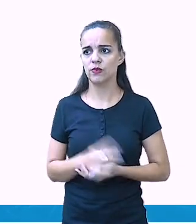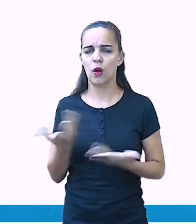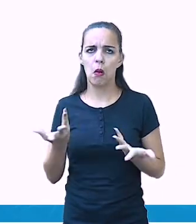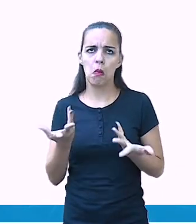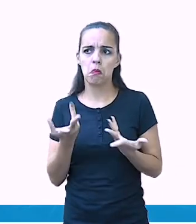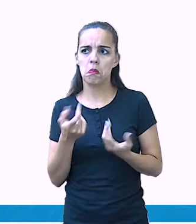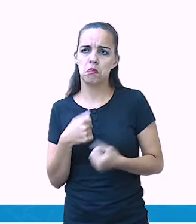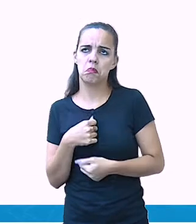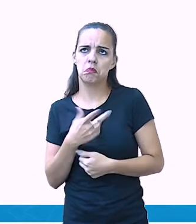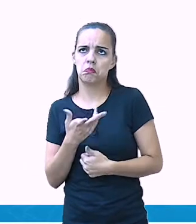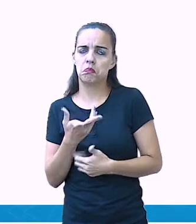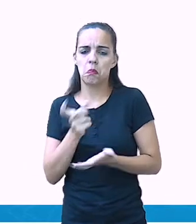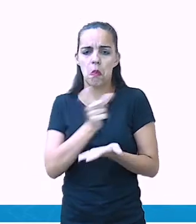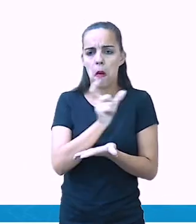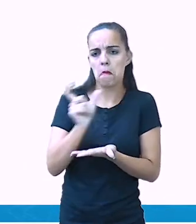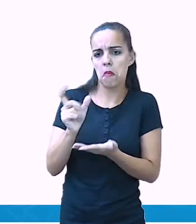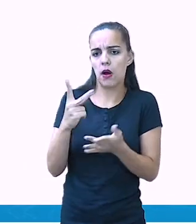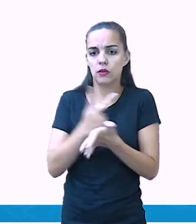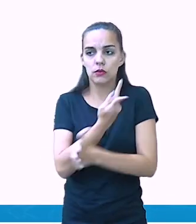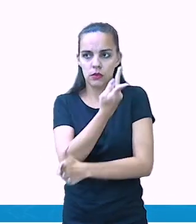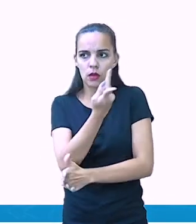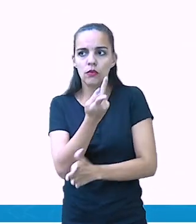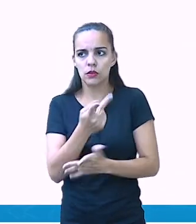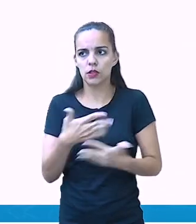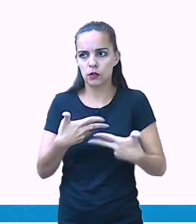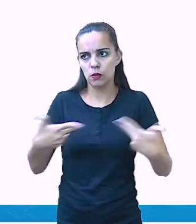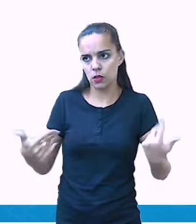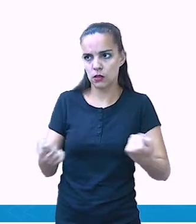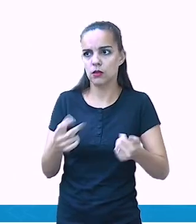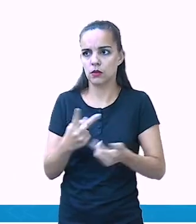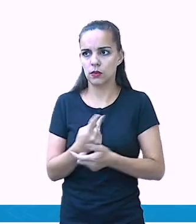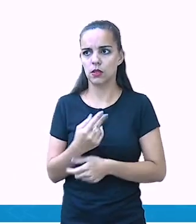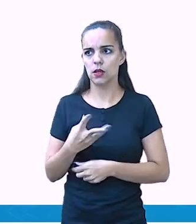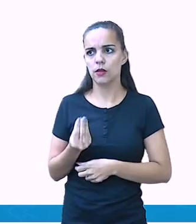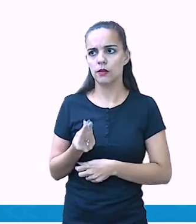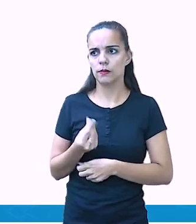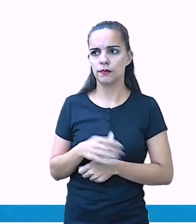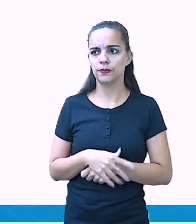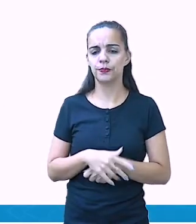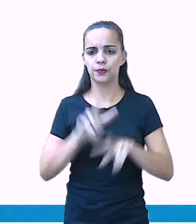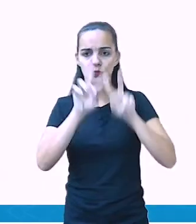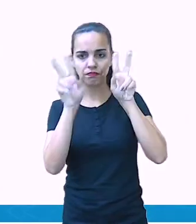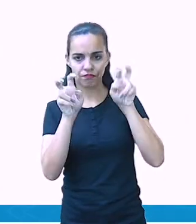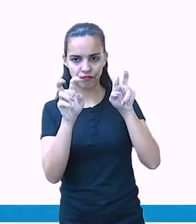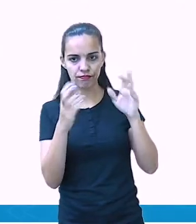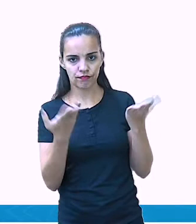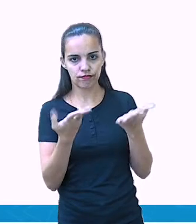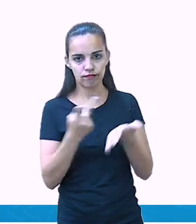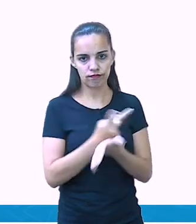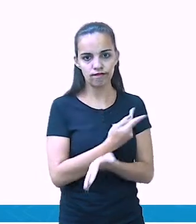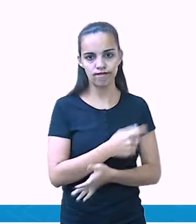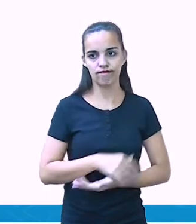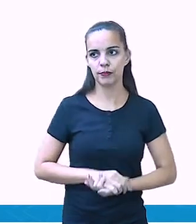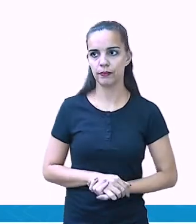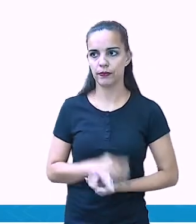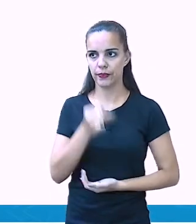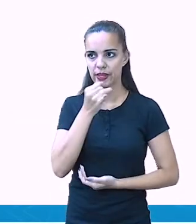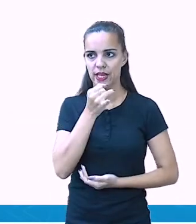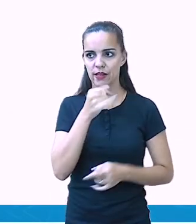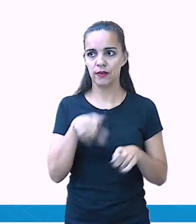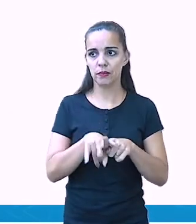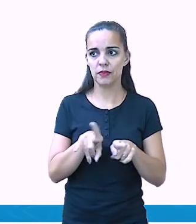parte que eles queriam ali do jornal, né? Falar alguma coisa sobre aquele assunto. E aí, então, a gente